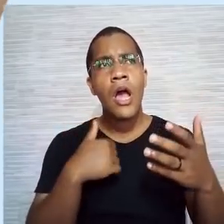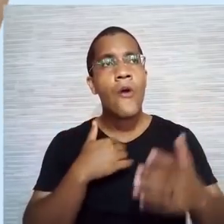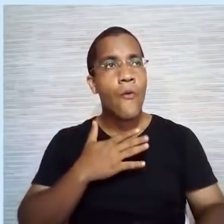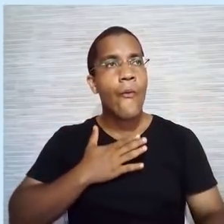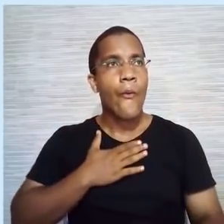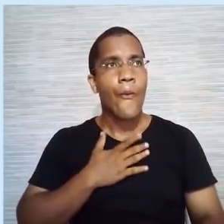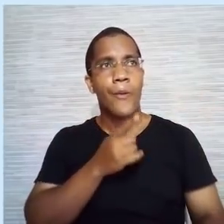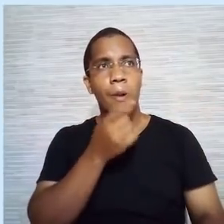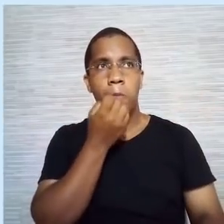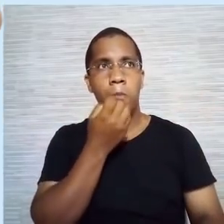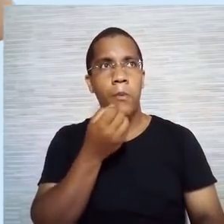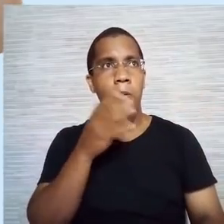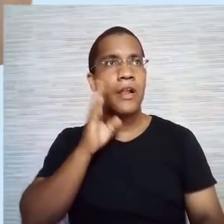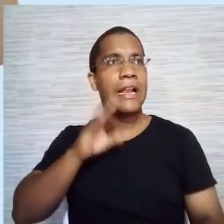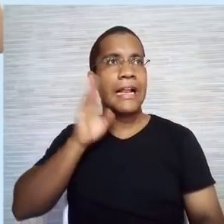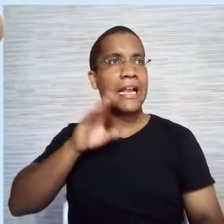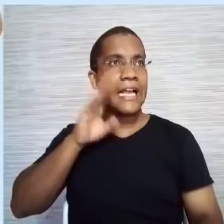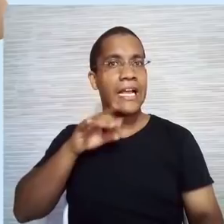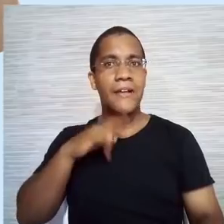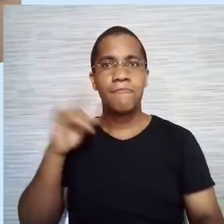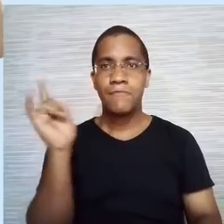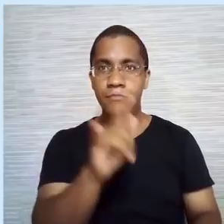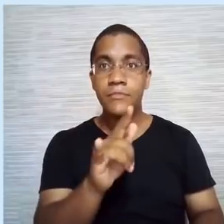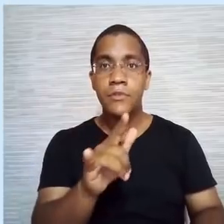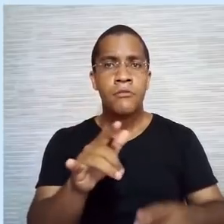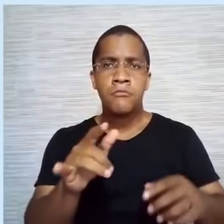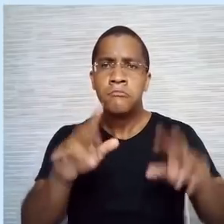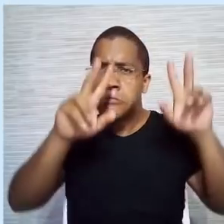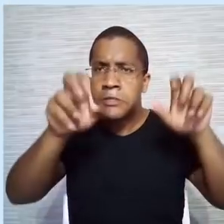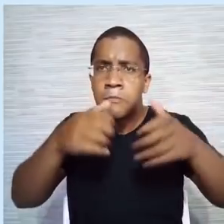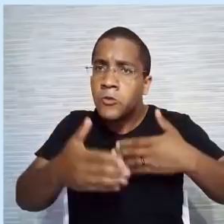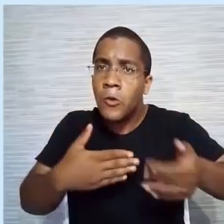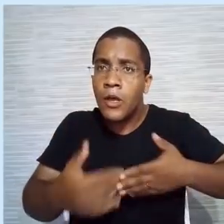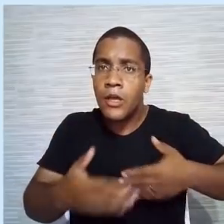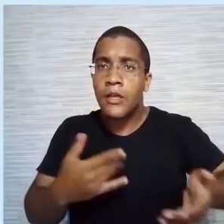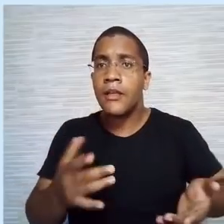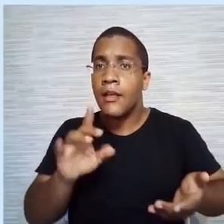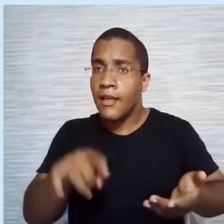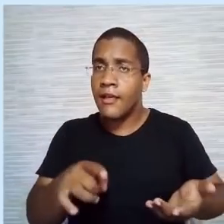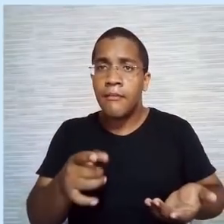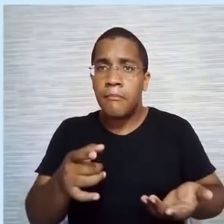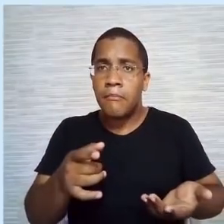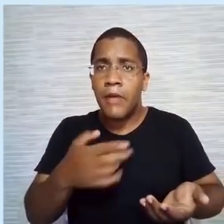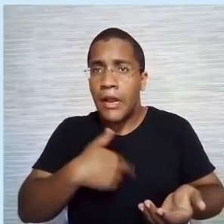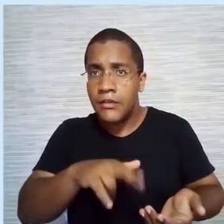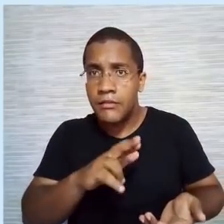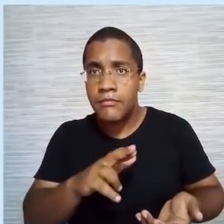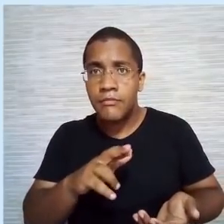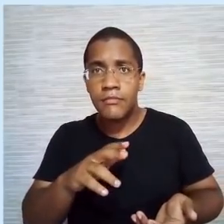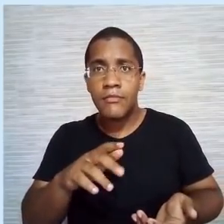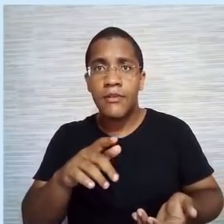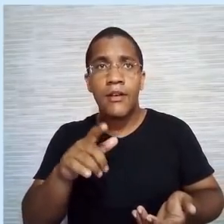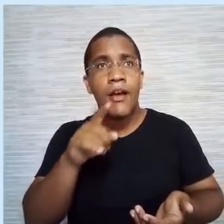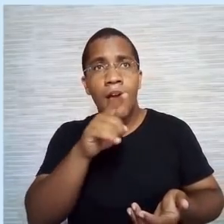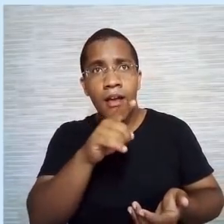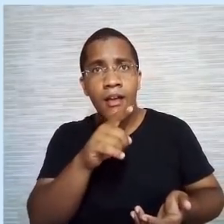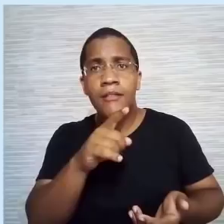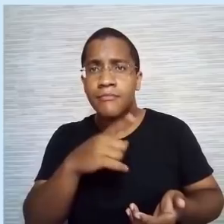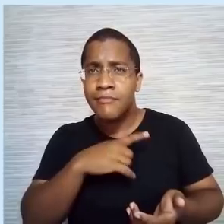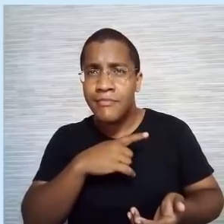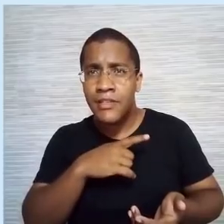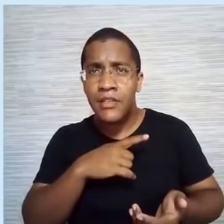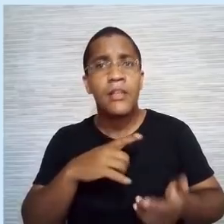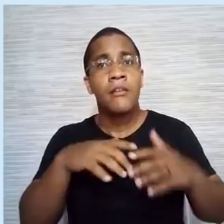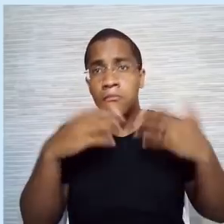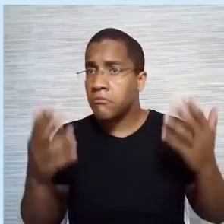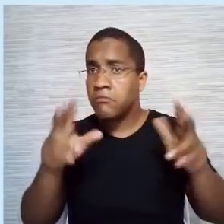ele do âmbito ecológico, religioso, social, qual o tema? Você deve buscar essa paixão,